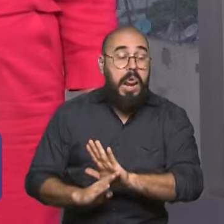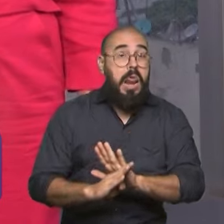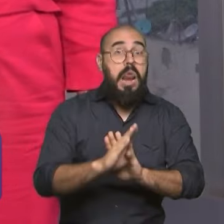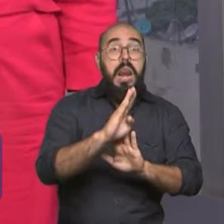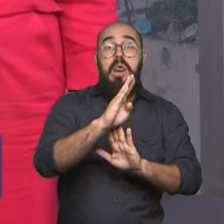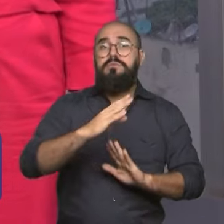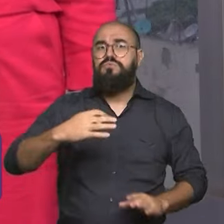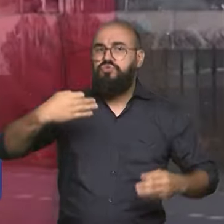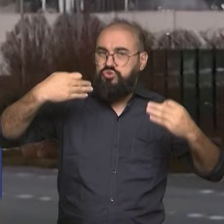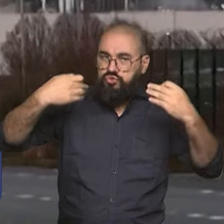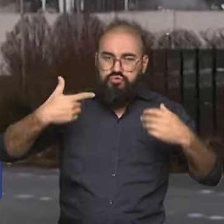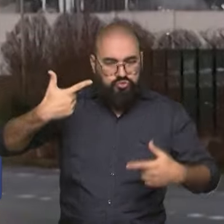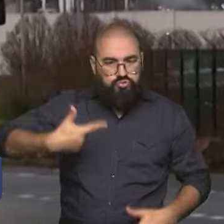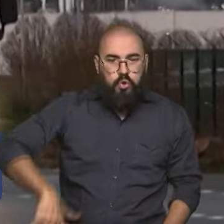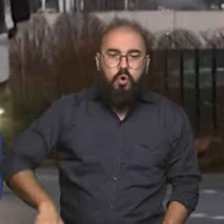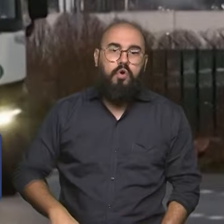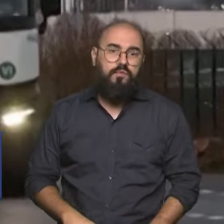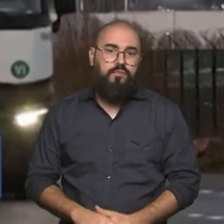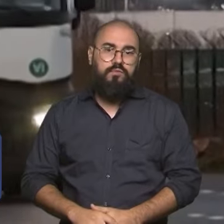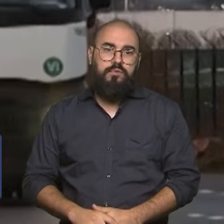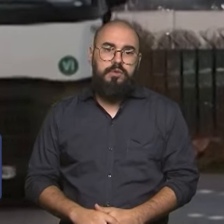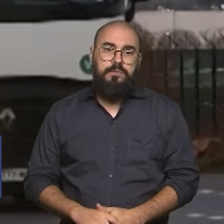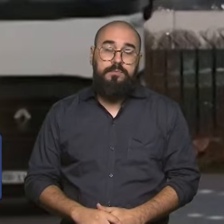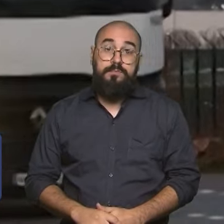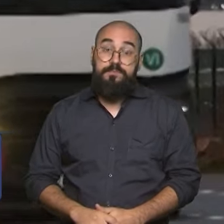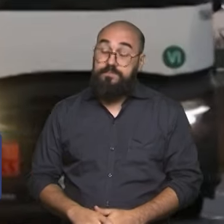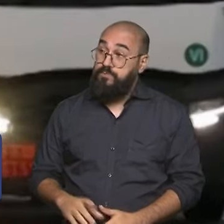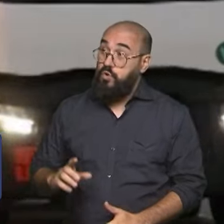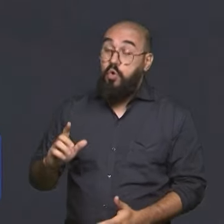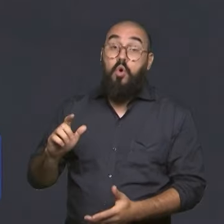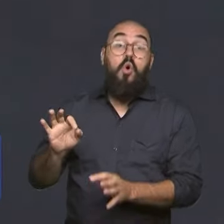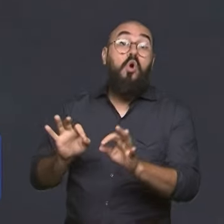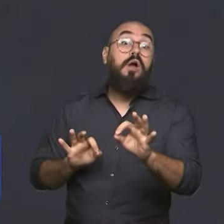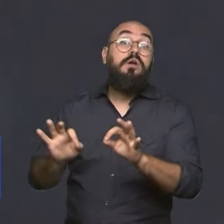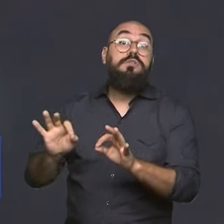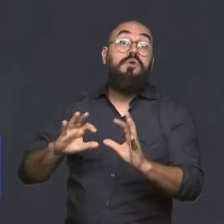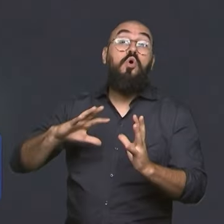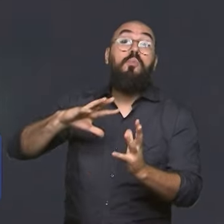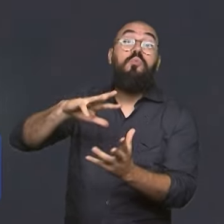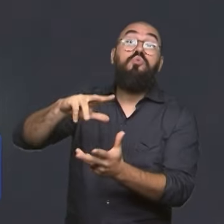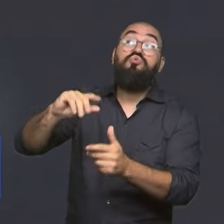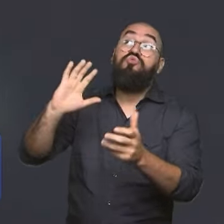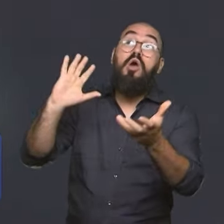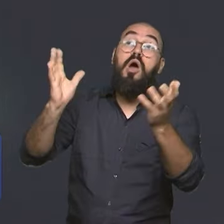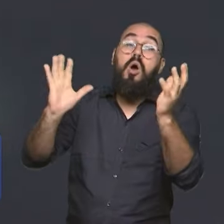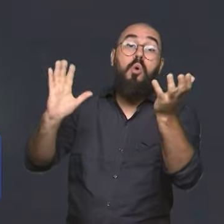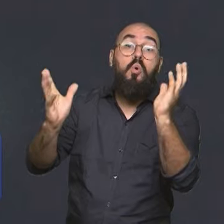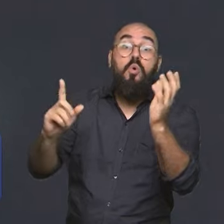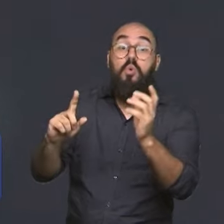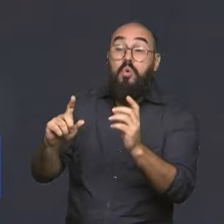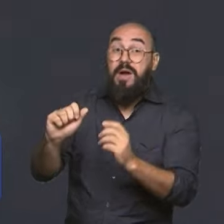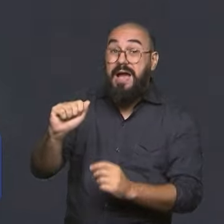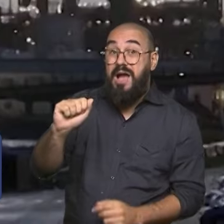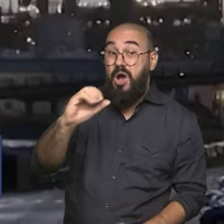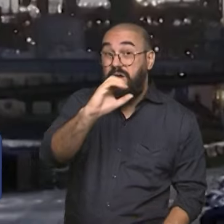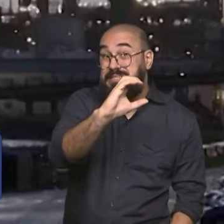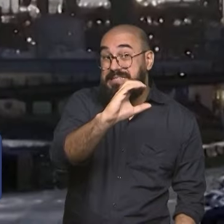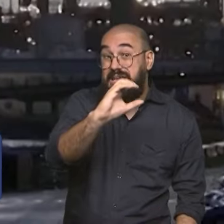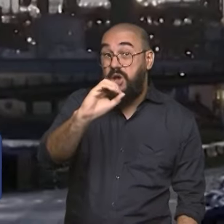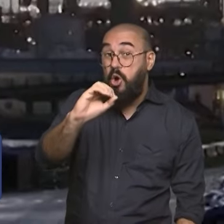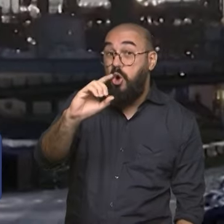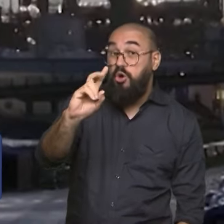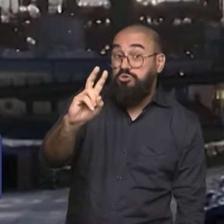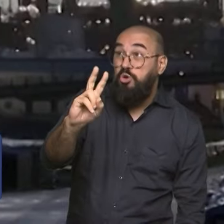uma vez segundo a organização meteorológica mundial as concentrações médias de dióxido de carbono